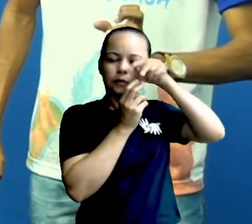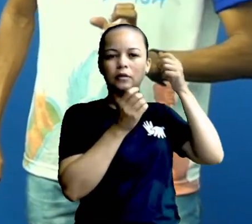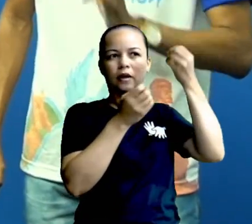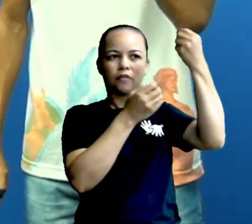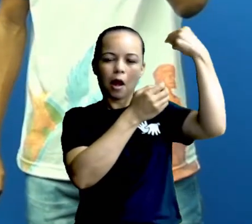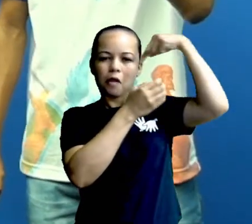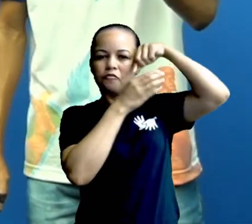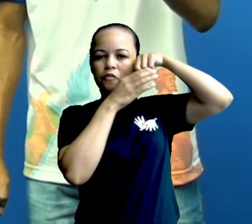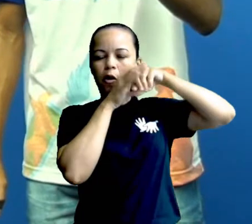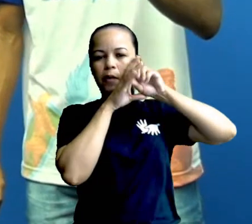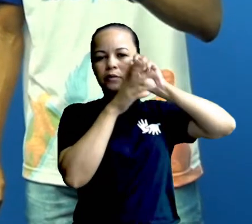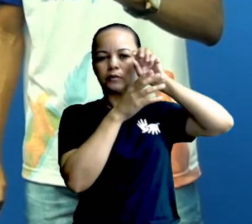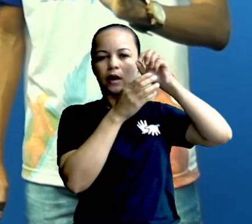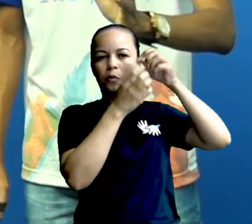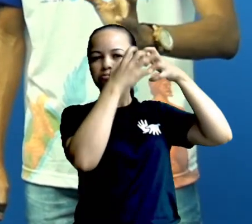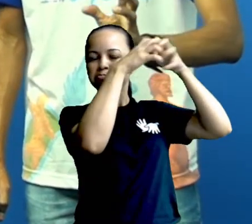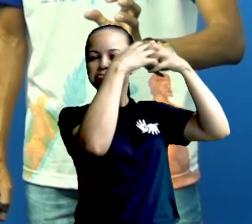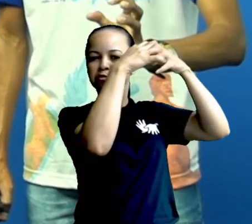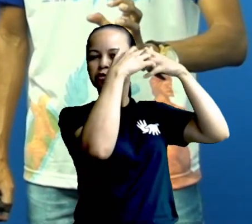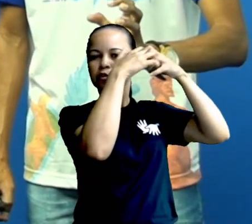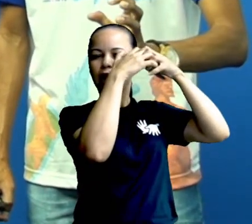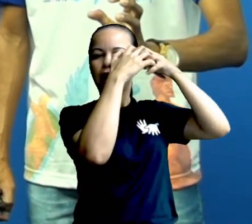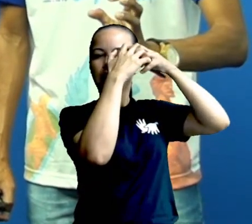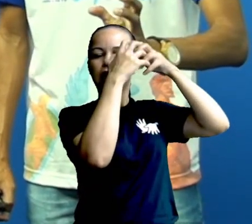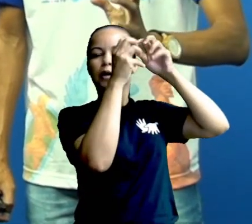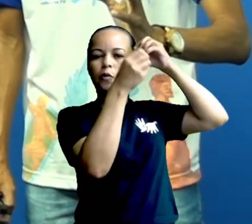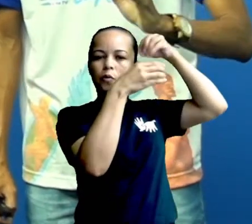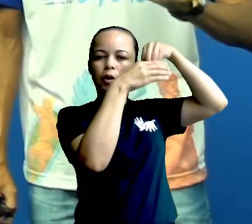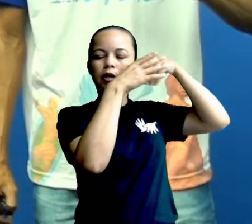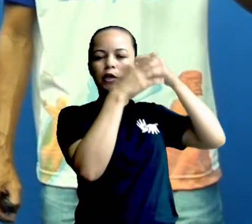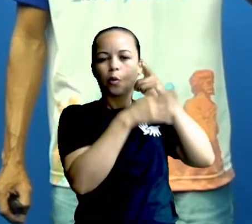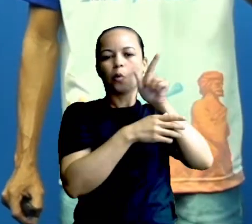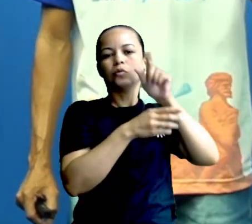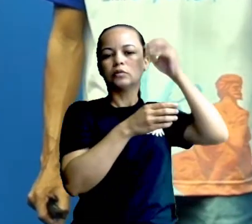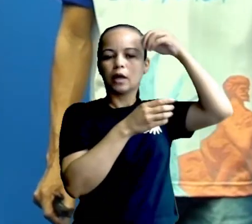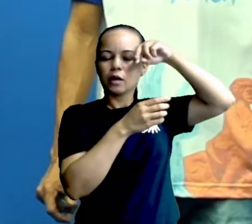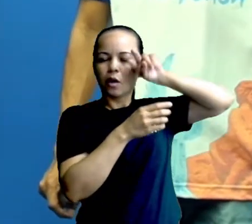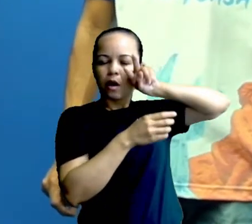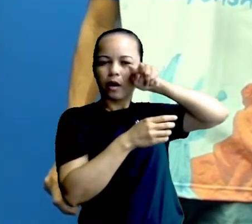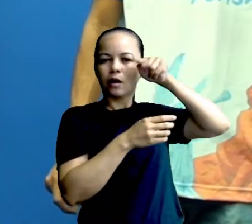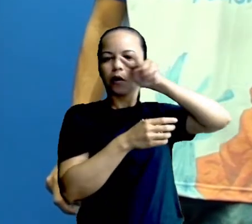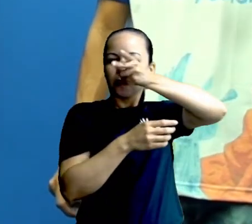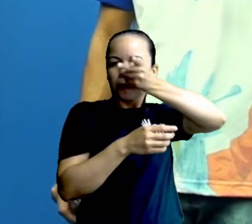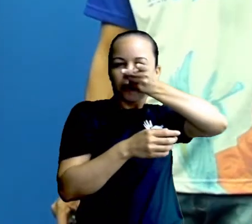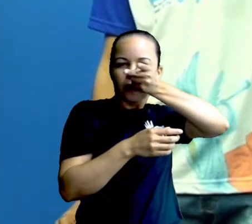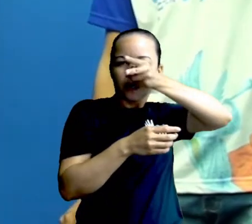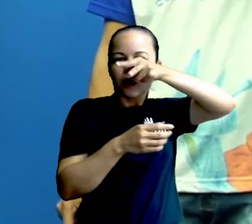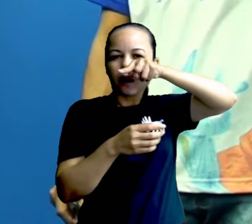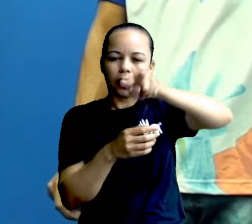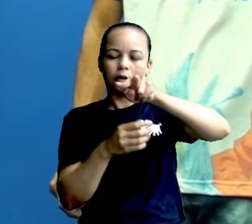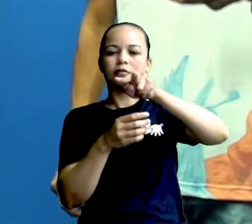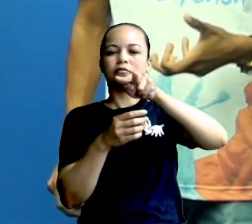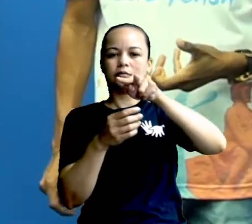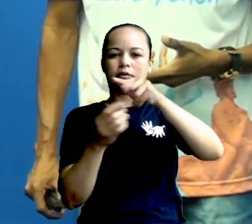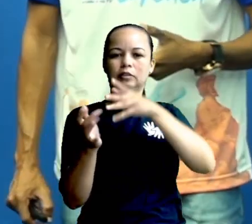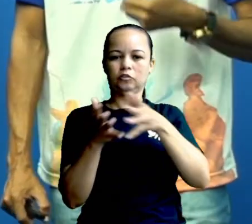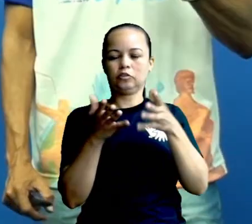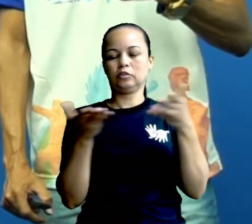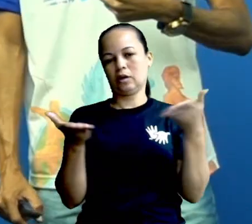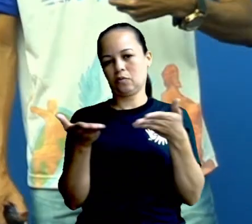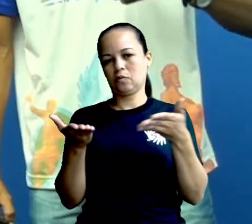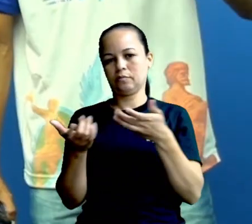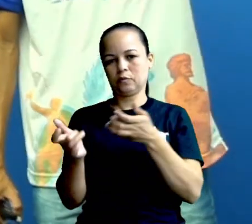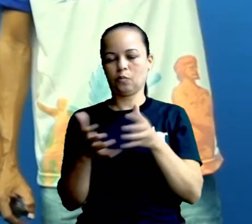leva muito rapidamente essa informação para o cérebro da gente, e esse cérebro ele consegue decodificar e mostrar que nós